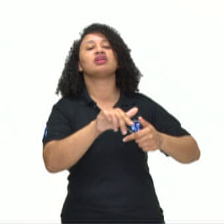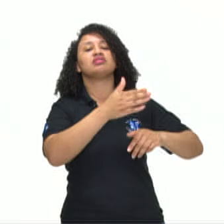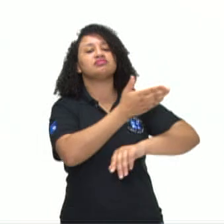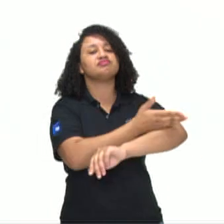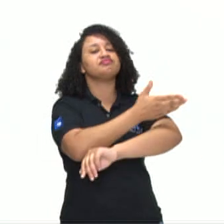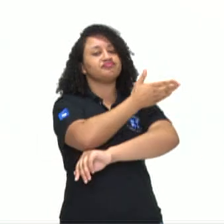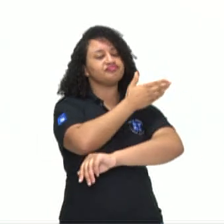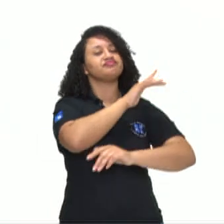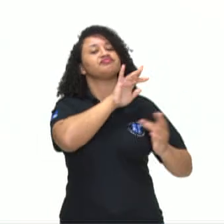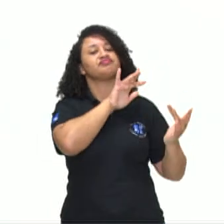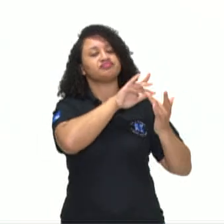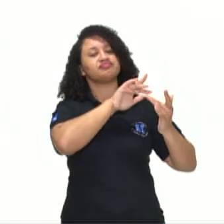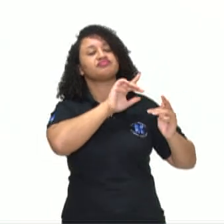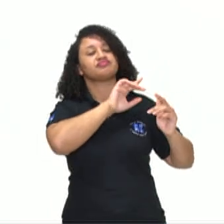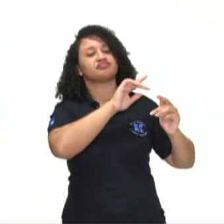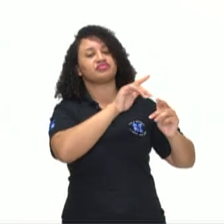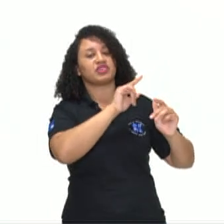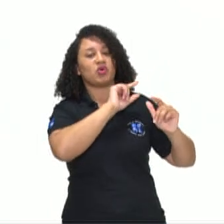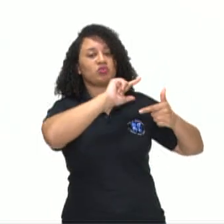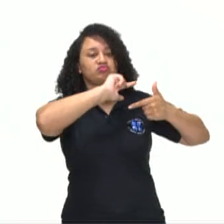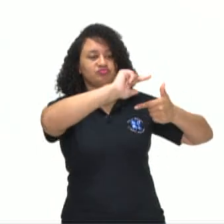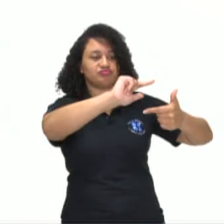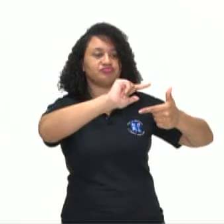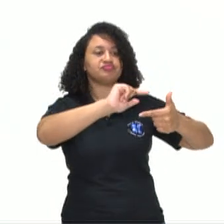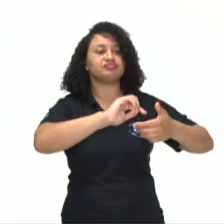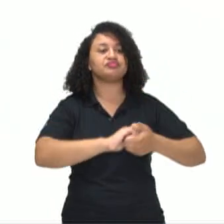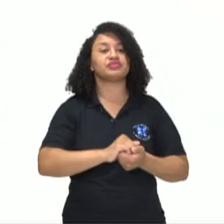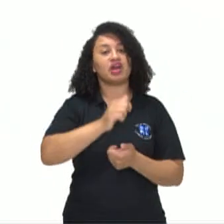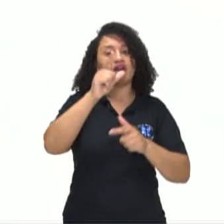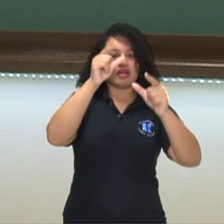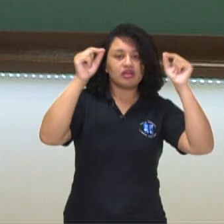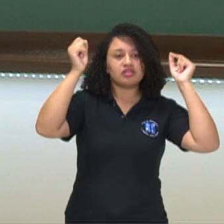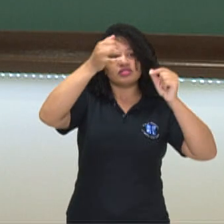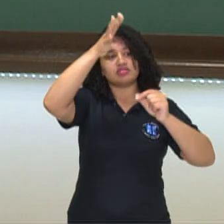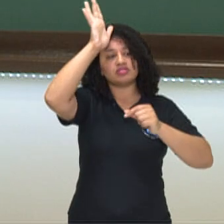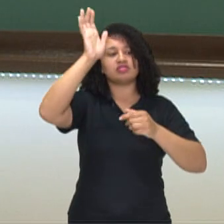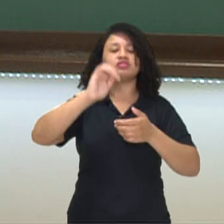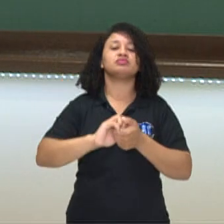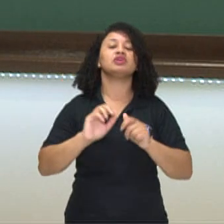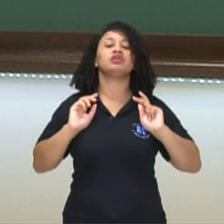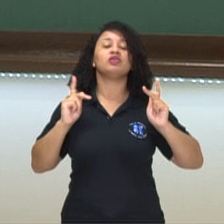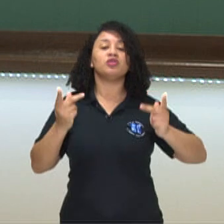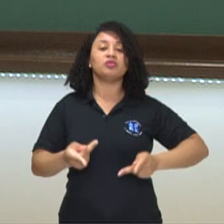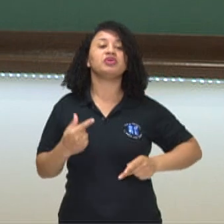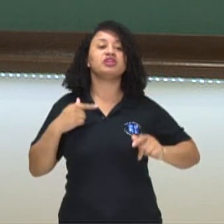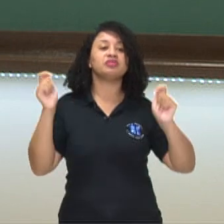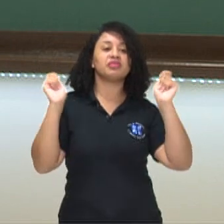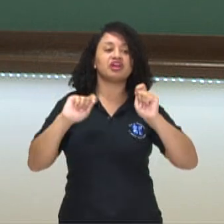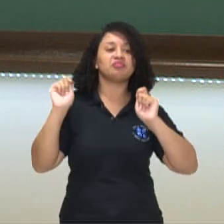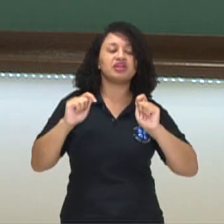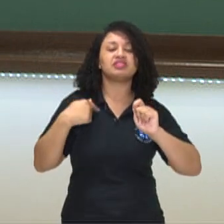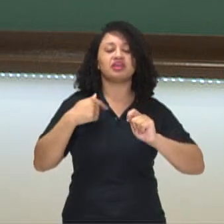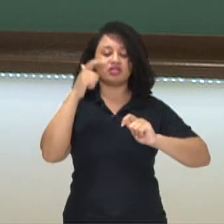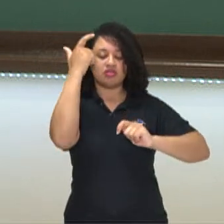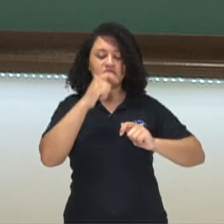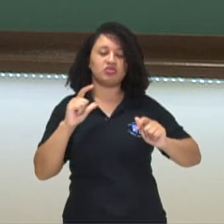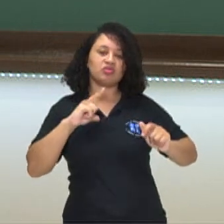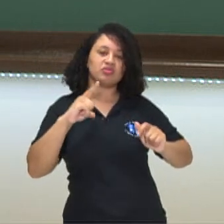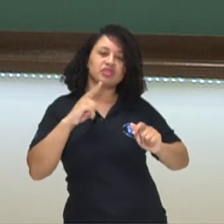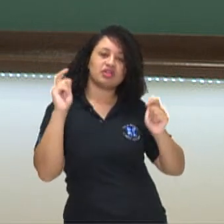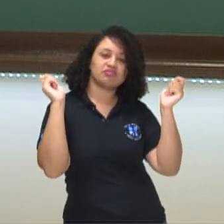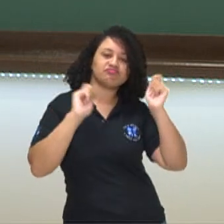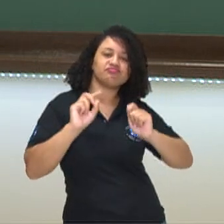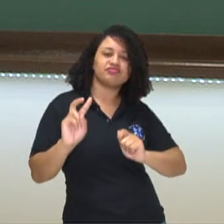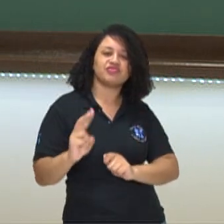antiguidade clássica, Grécia e Roma. Humanismo, a valorização da capacidade de produção do ser humano, né? O homem aí